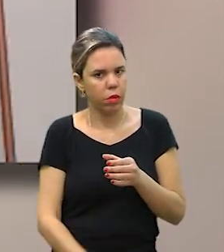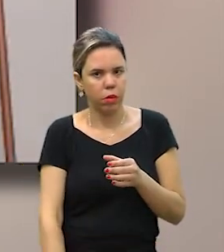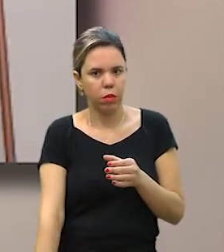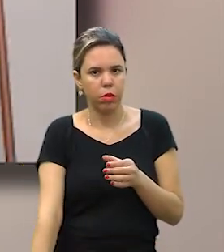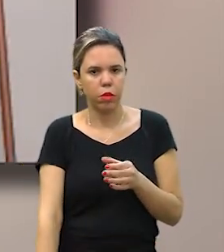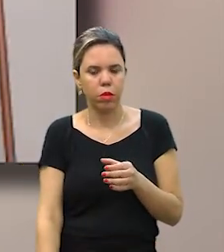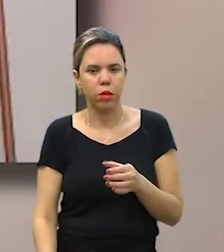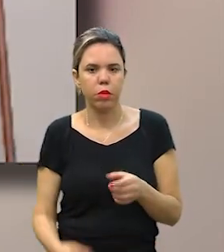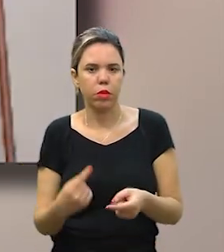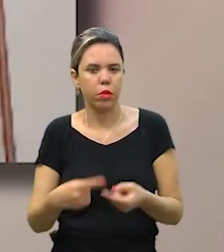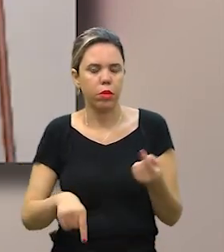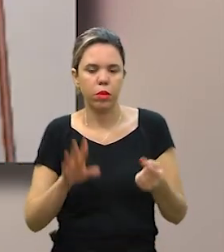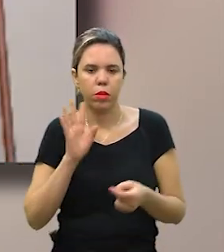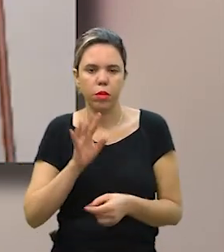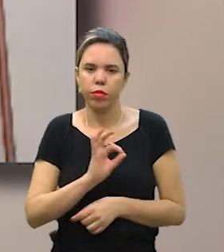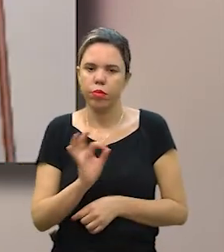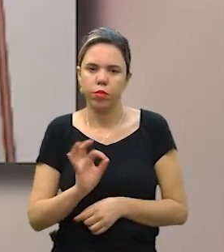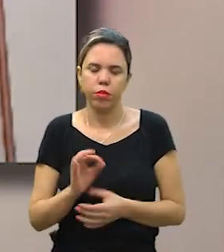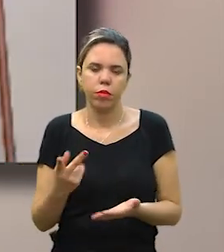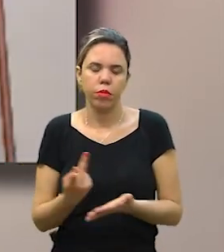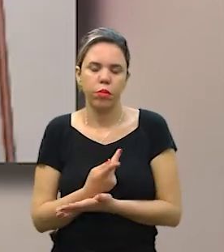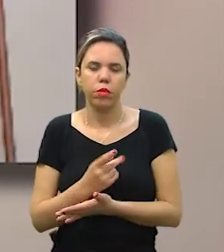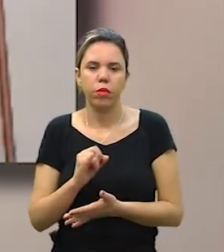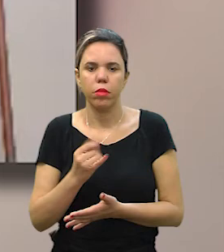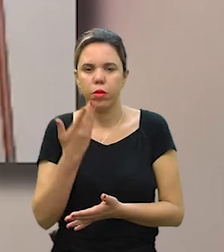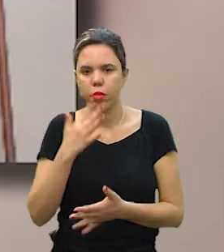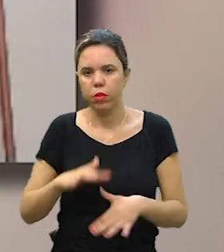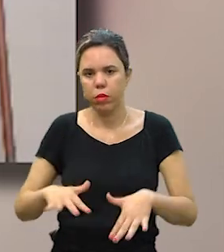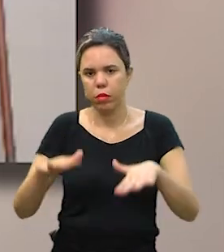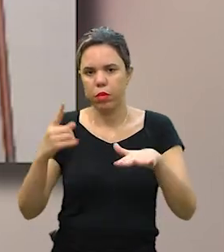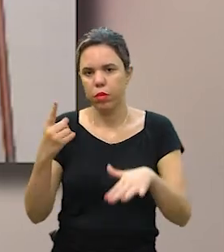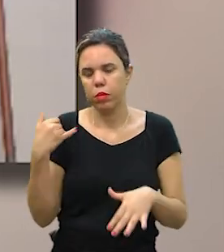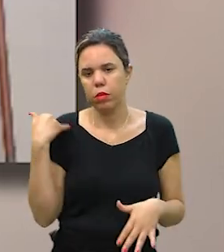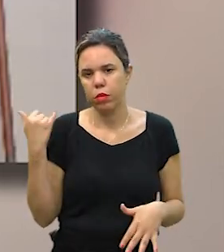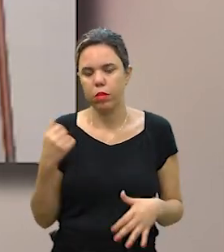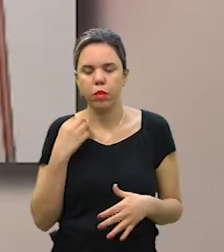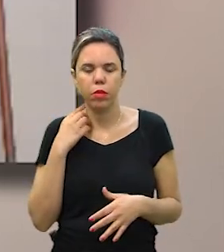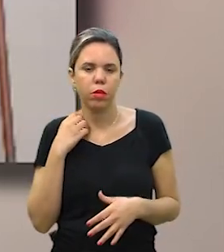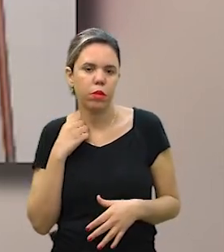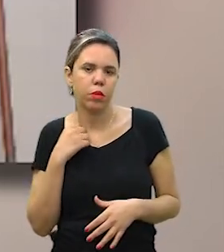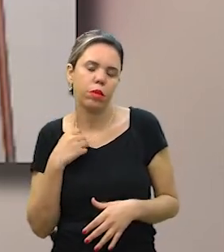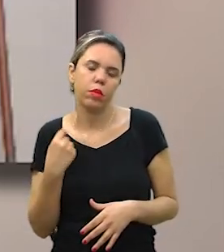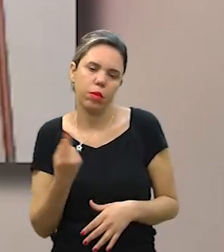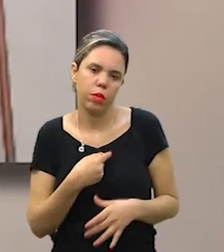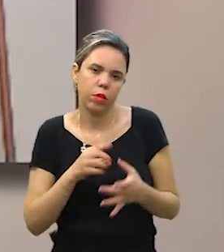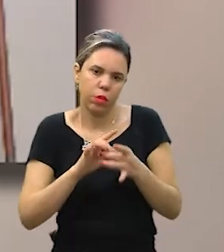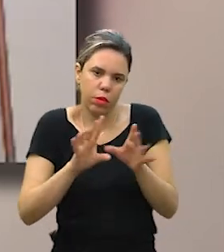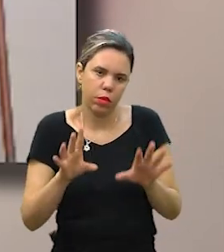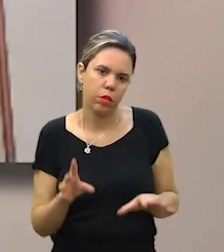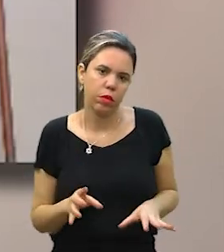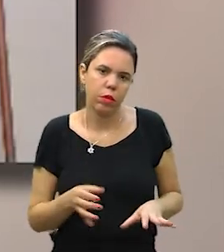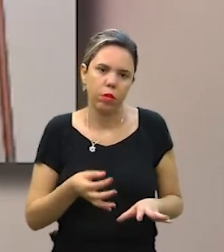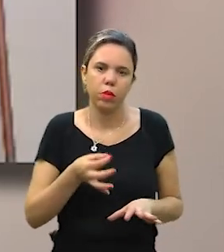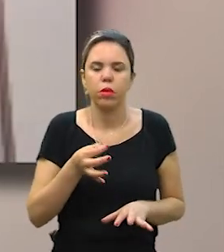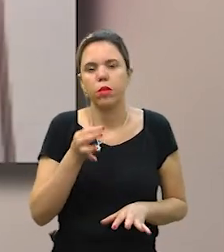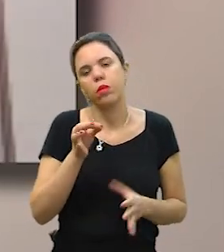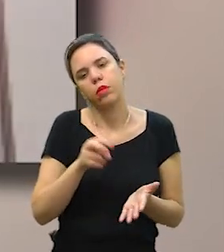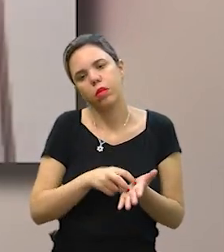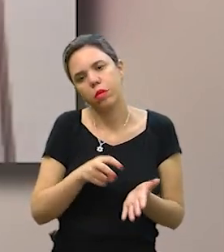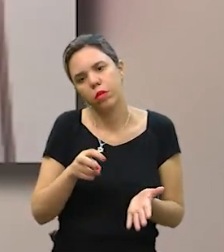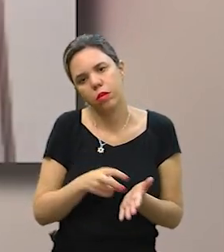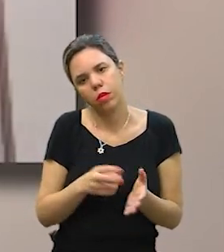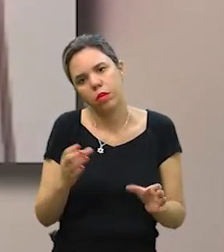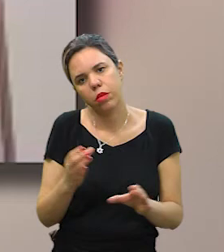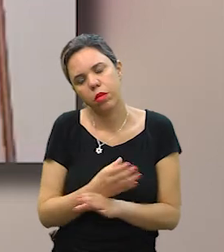rótulo, não tem nada de legal ali. Quando essa criança completa 1 ano, que aí a gente libera um cafezinho da